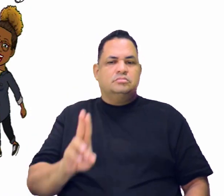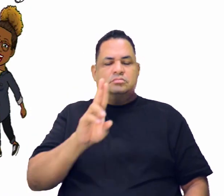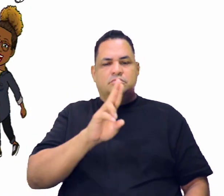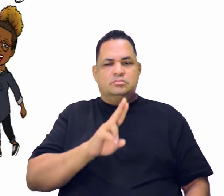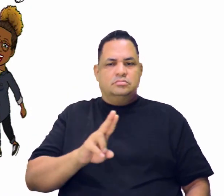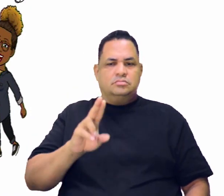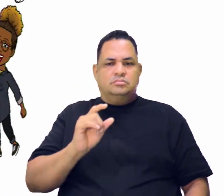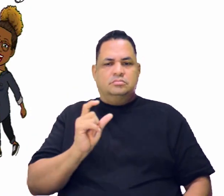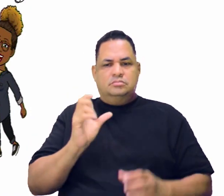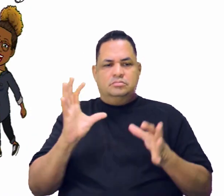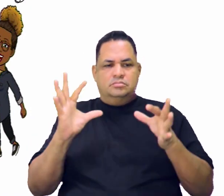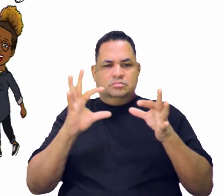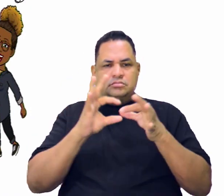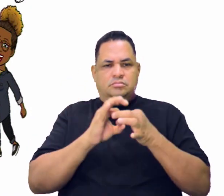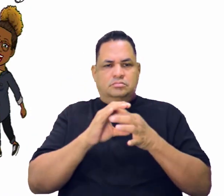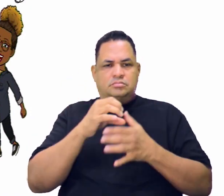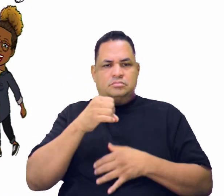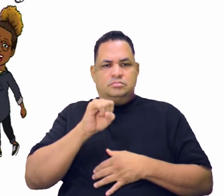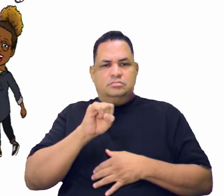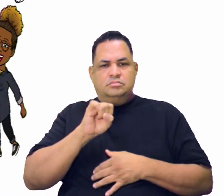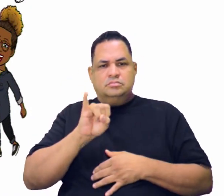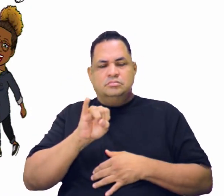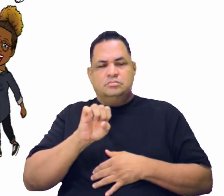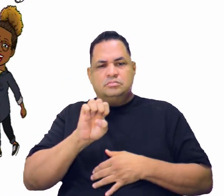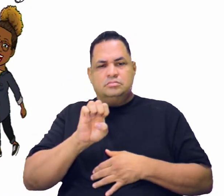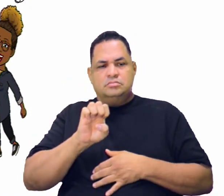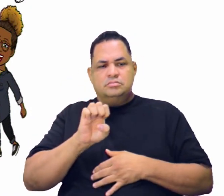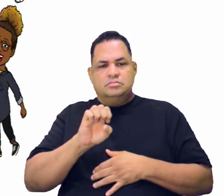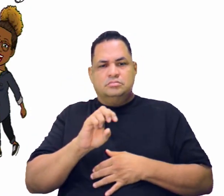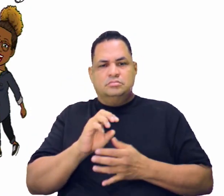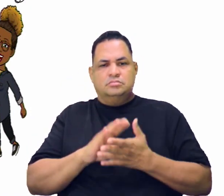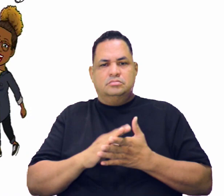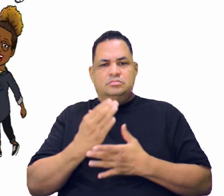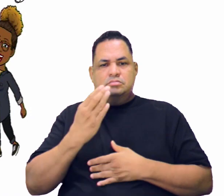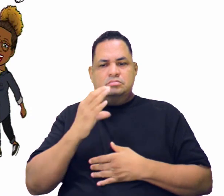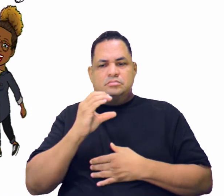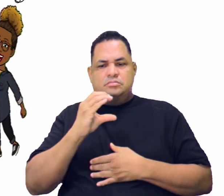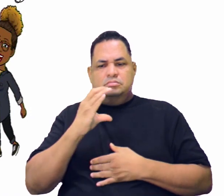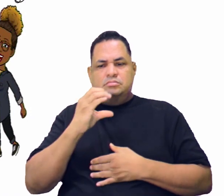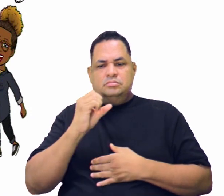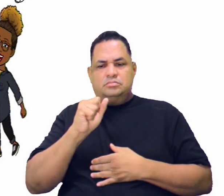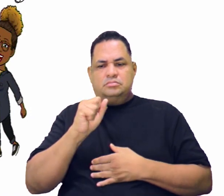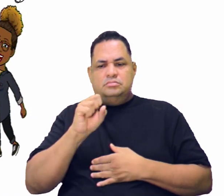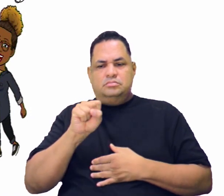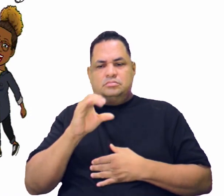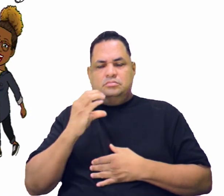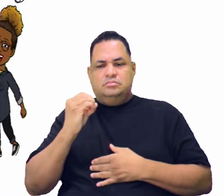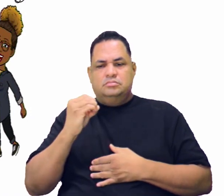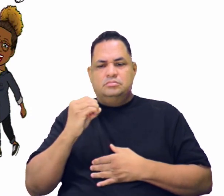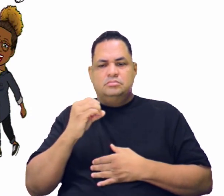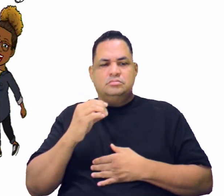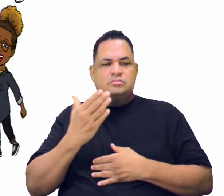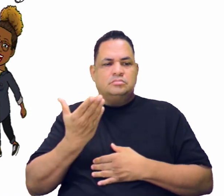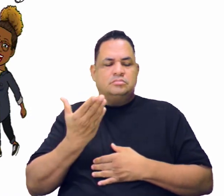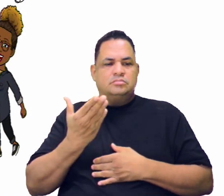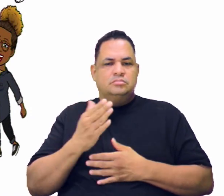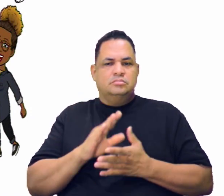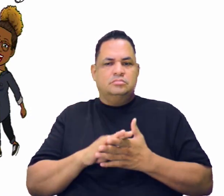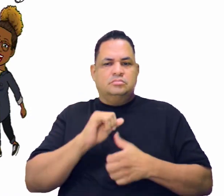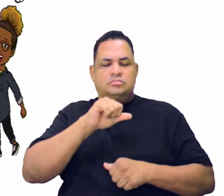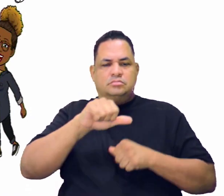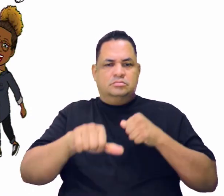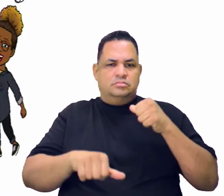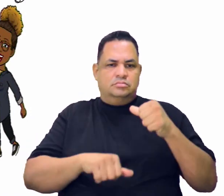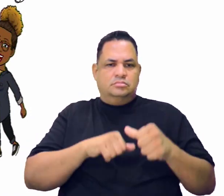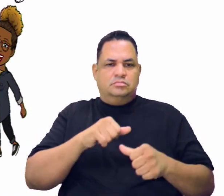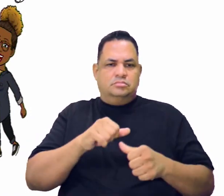usar a conjunção se ou caso. Mas, aqui no caso, só você